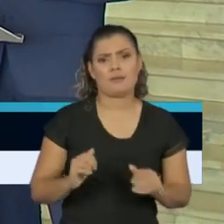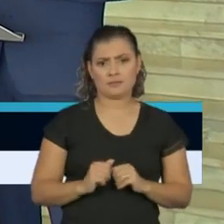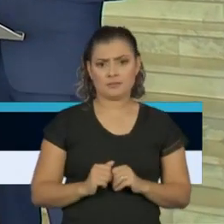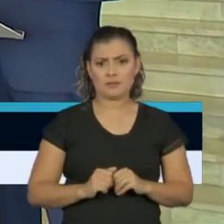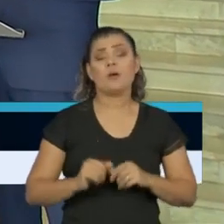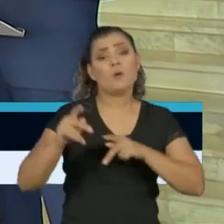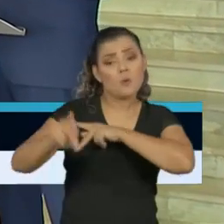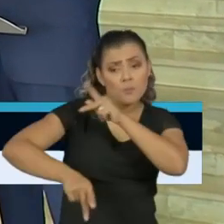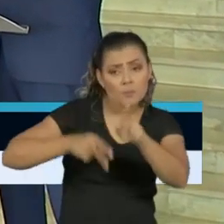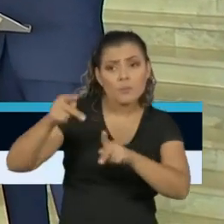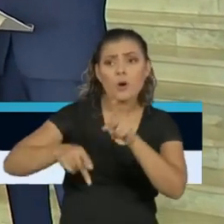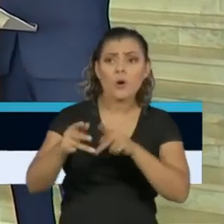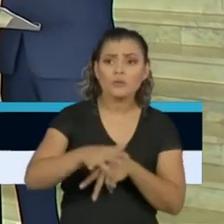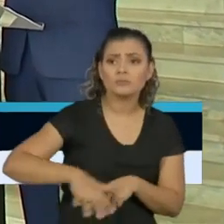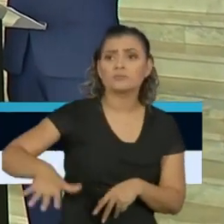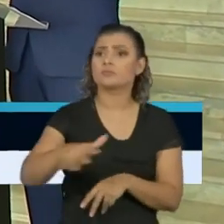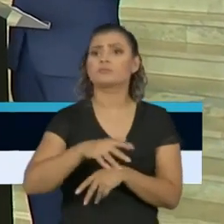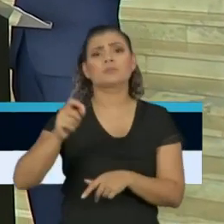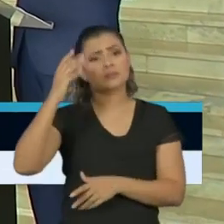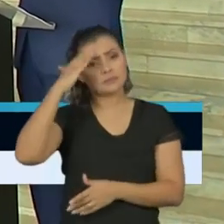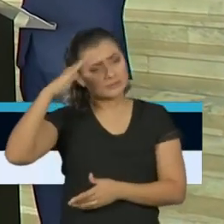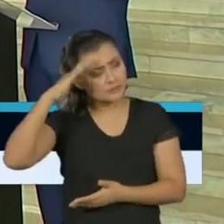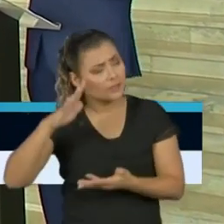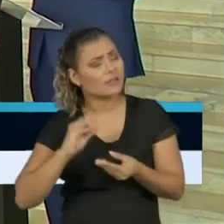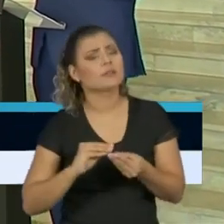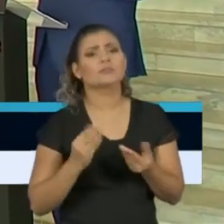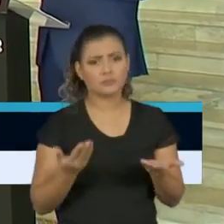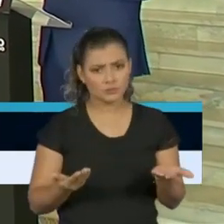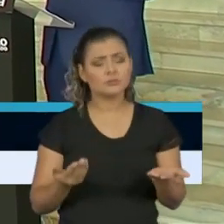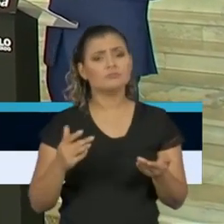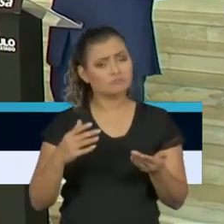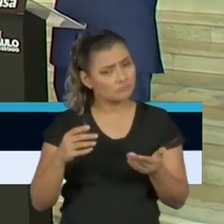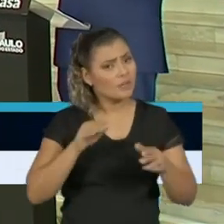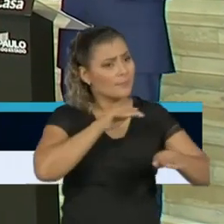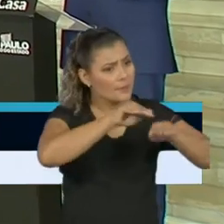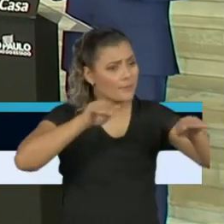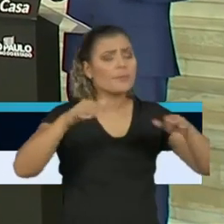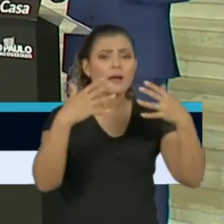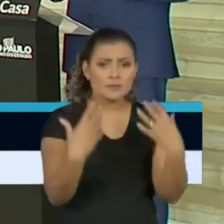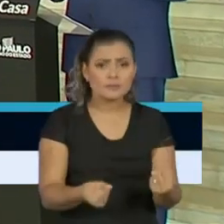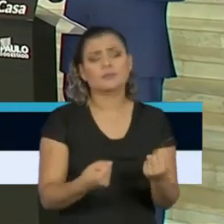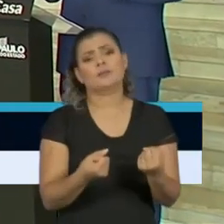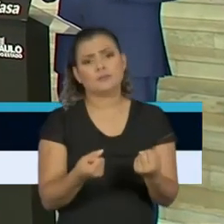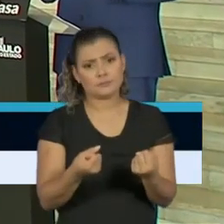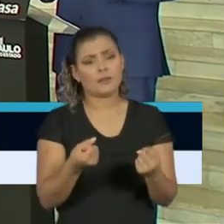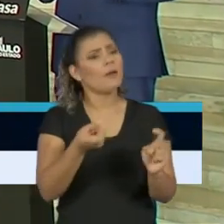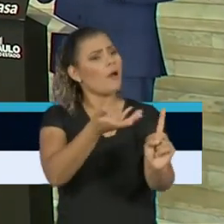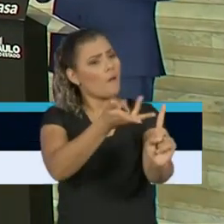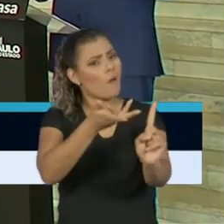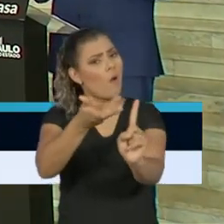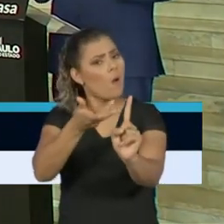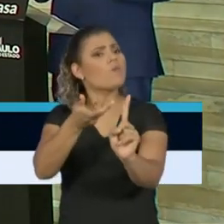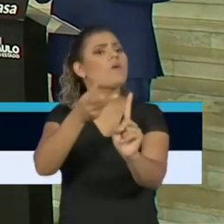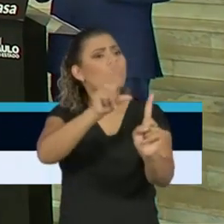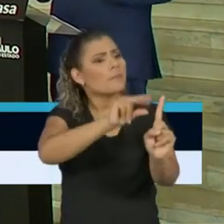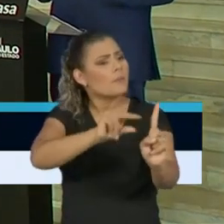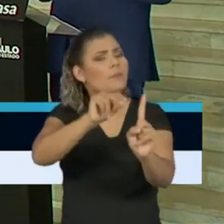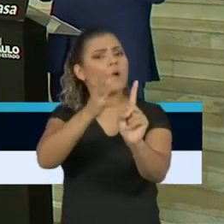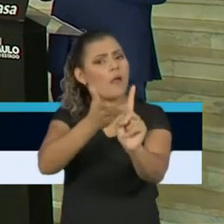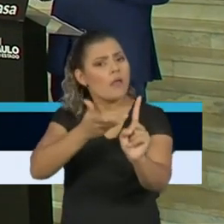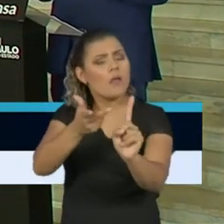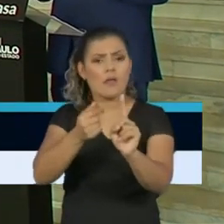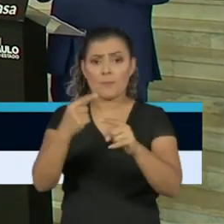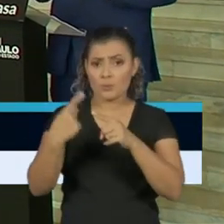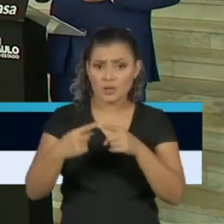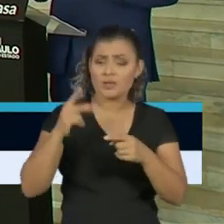é uma população que ela atende esse tipo de comunicação e se convence. Então eu tenho uma expectativa muito boa que